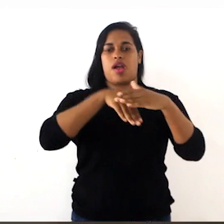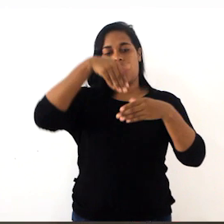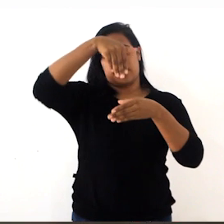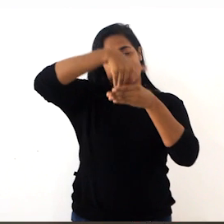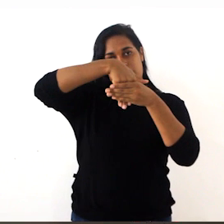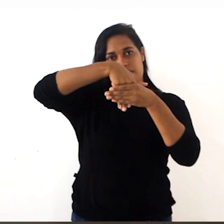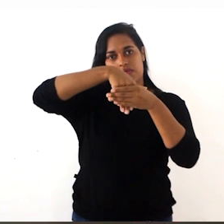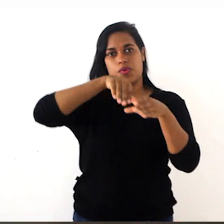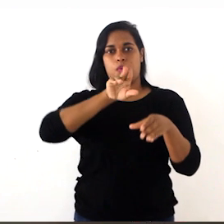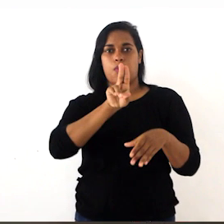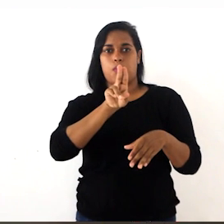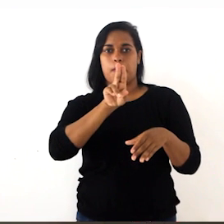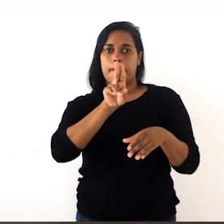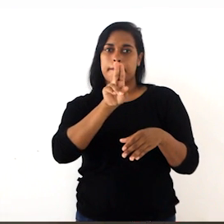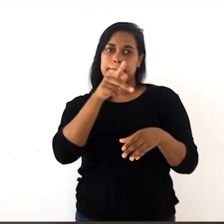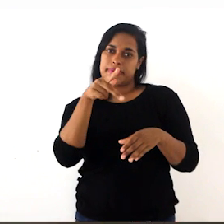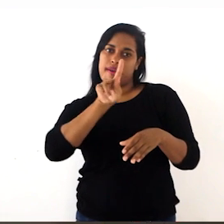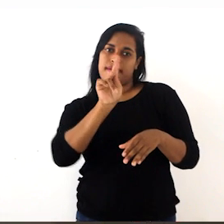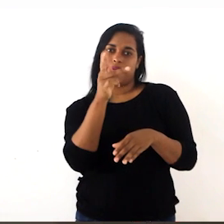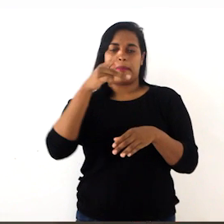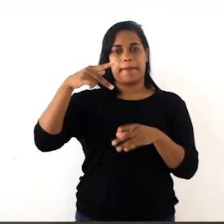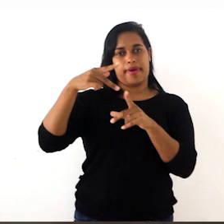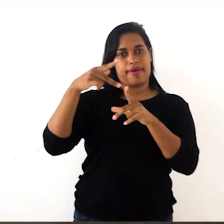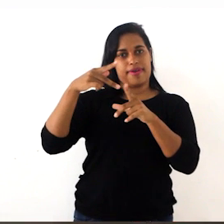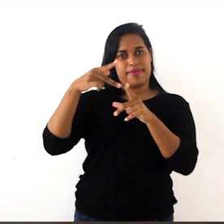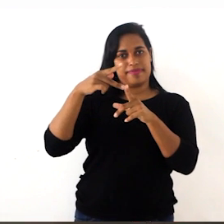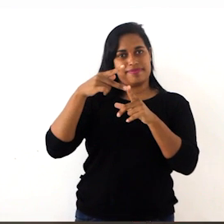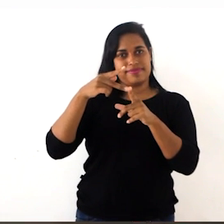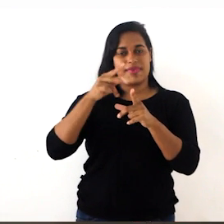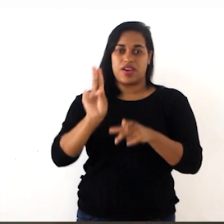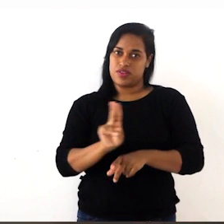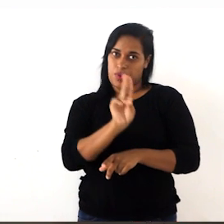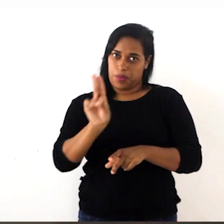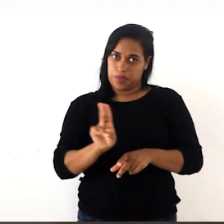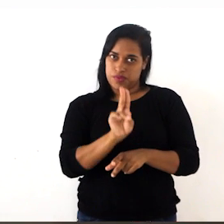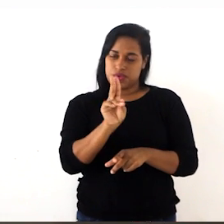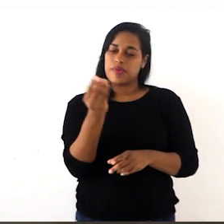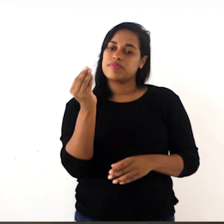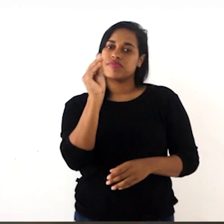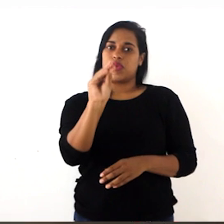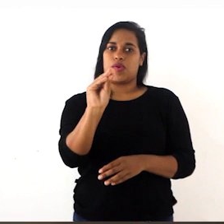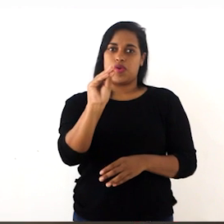chamado útil.php, vamos colocar